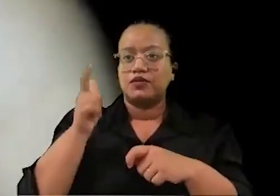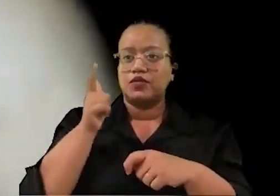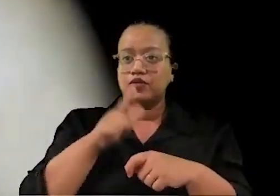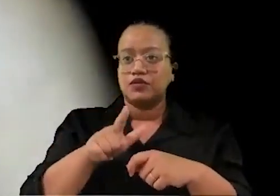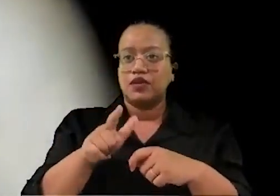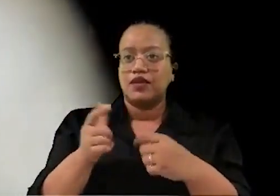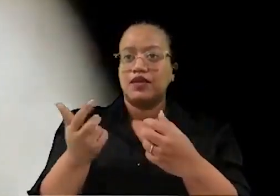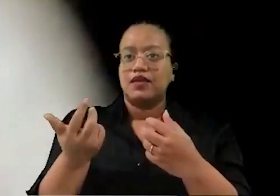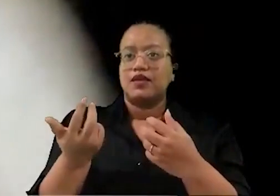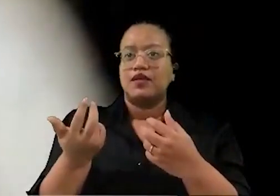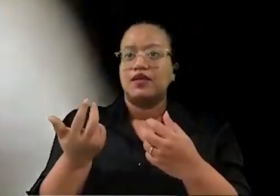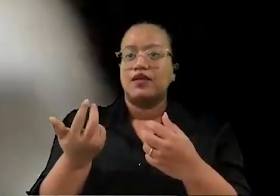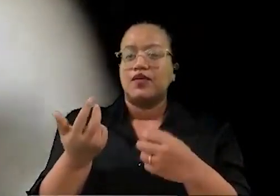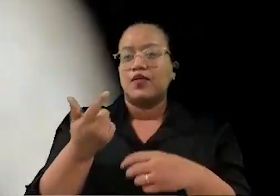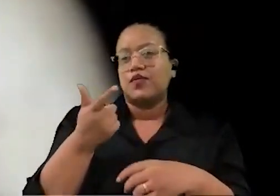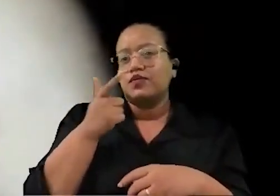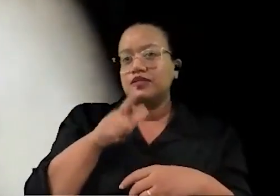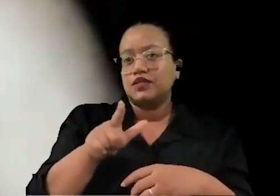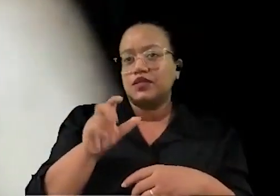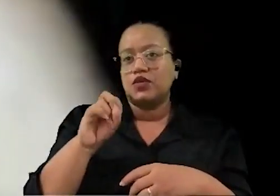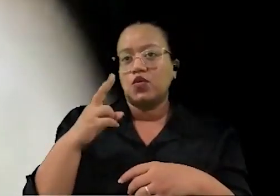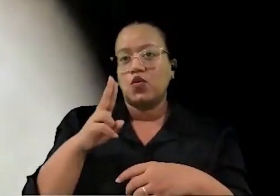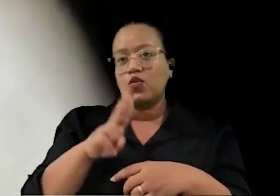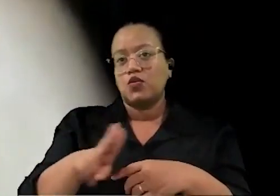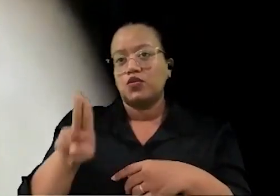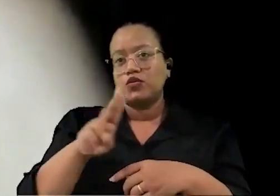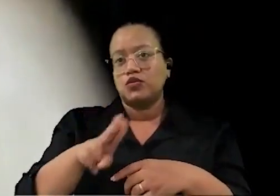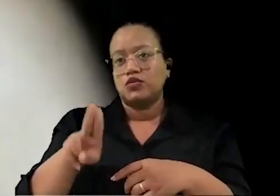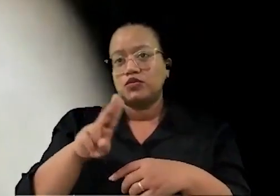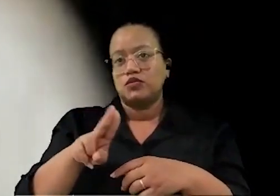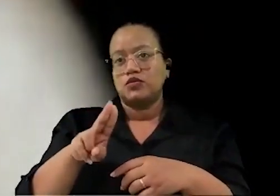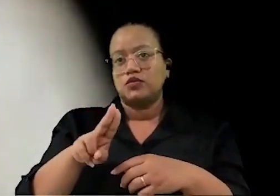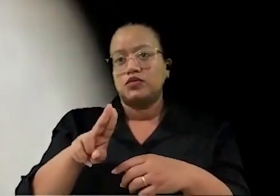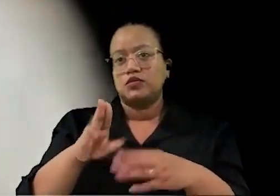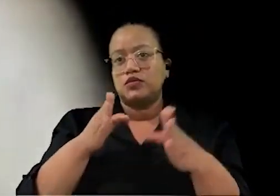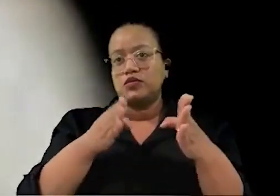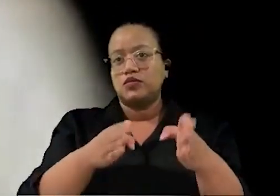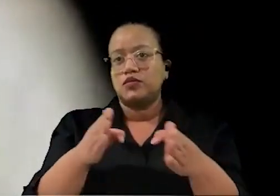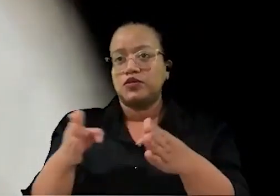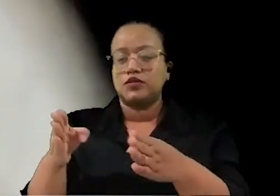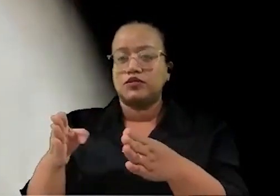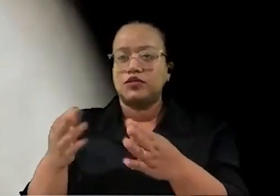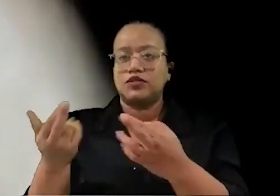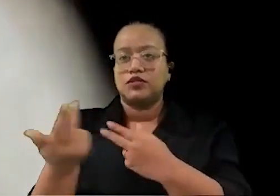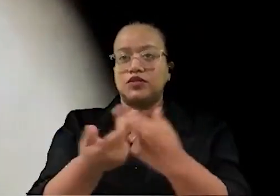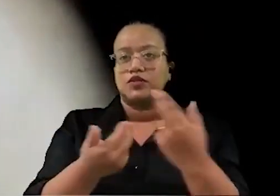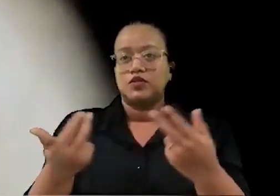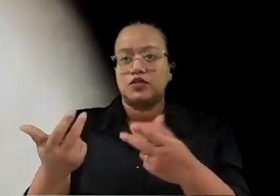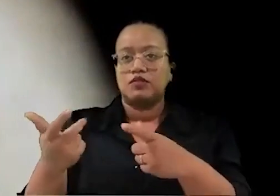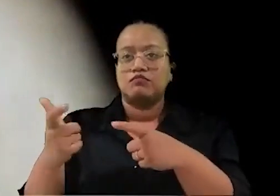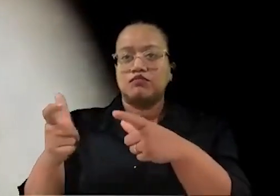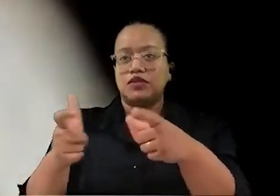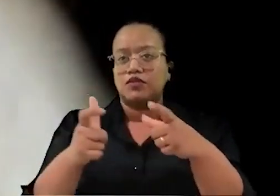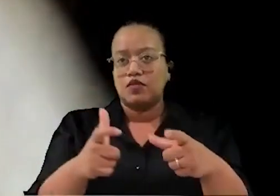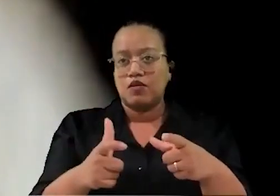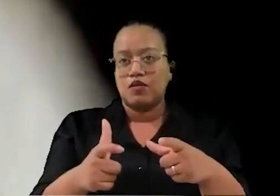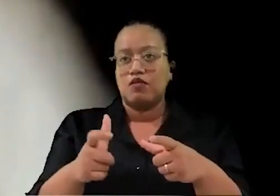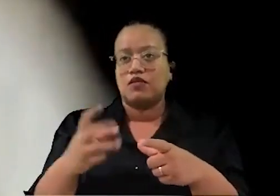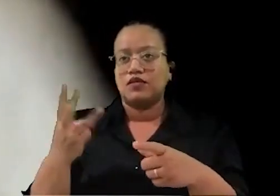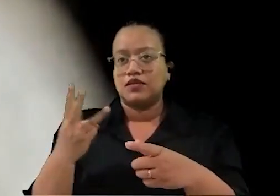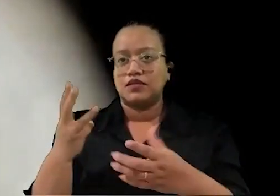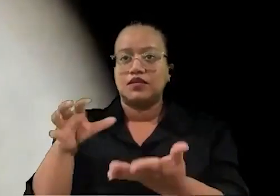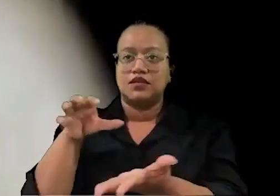mesmo procedimento em qualquer terceira região. Eu posso dizer que todos estão